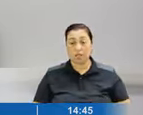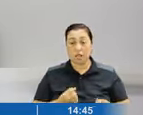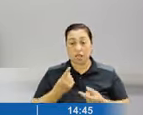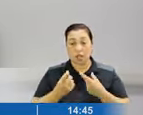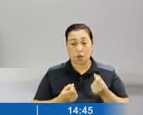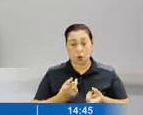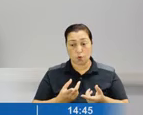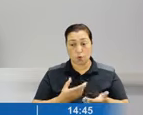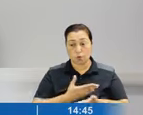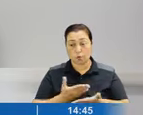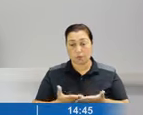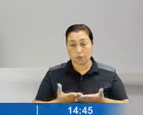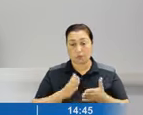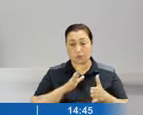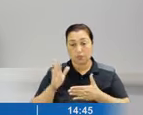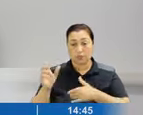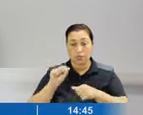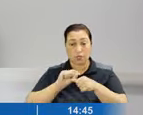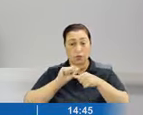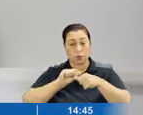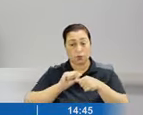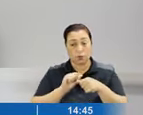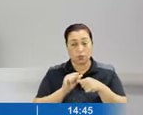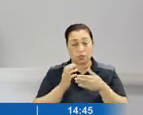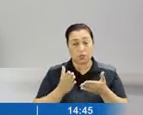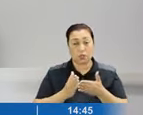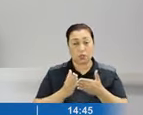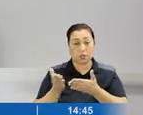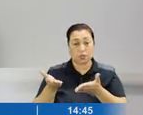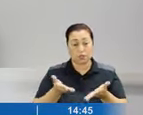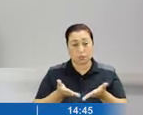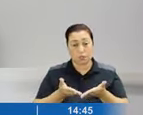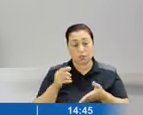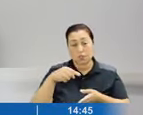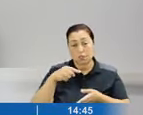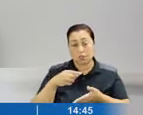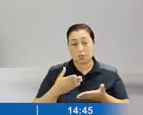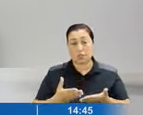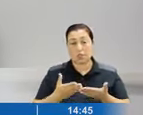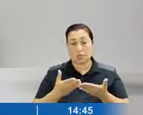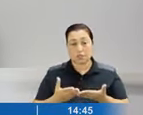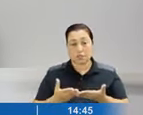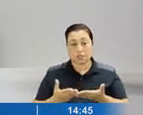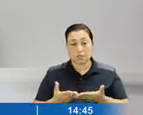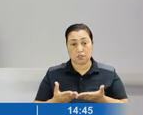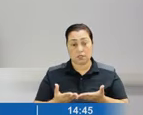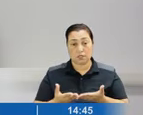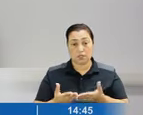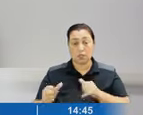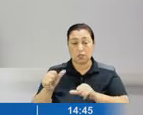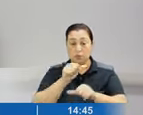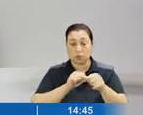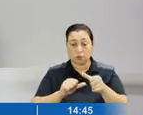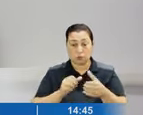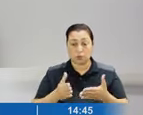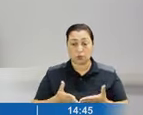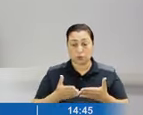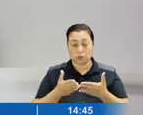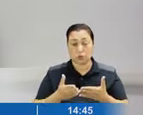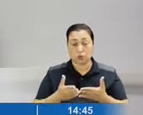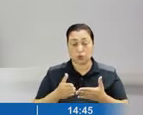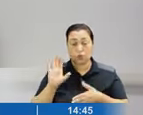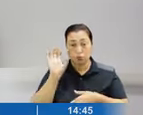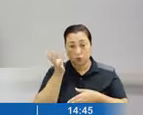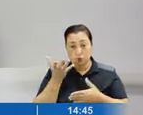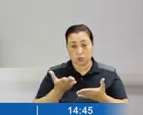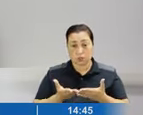Algumas ações externas atuam para que essa degeneração, para que essa alteração da célula